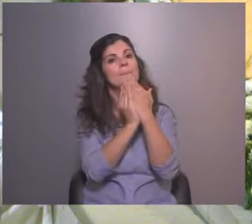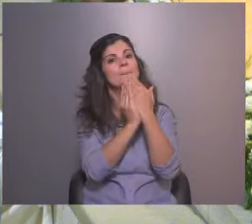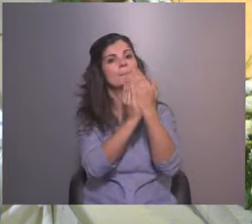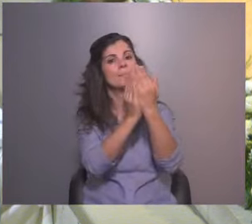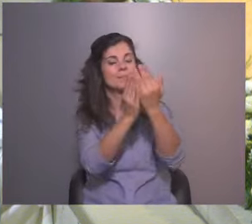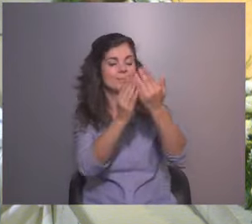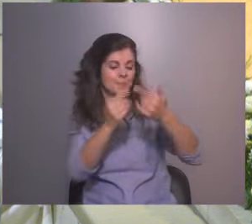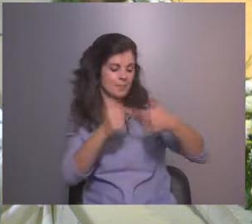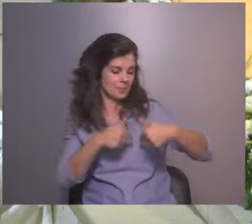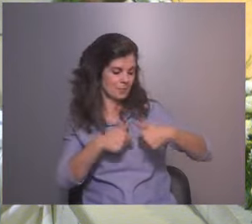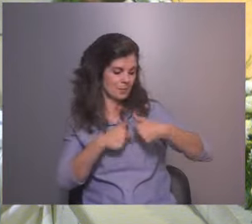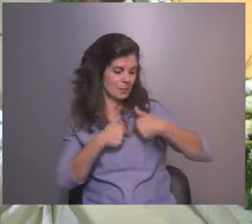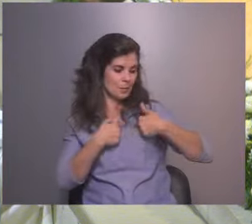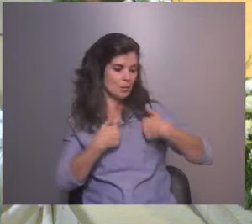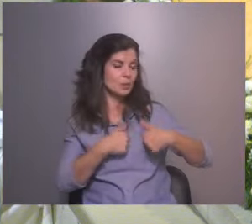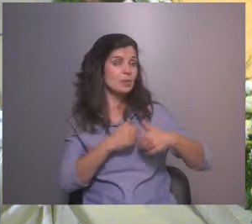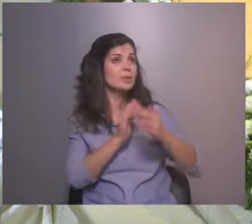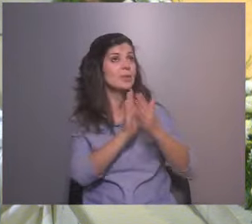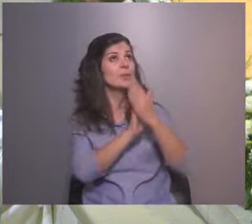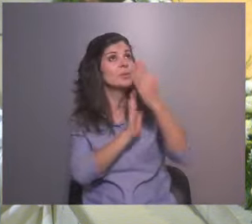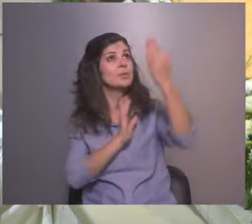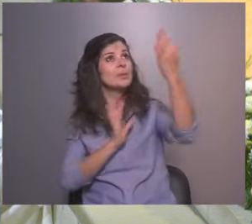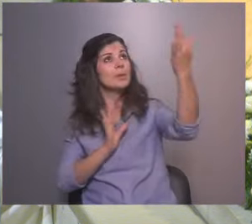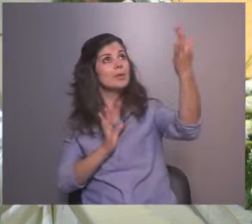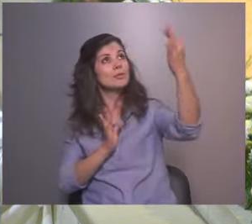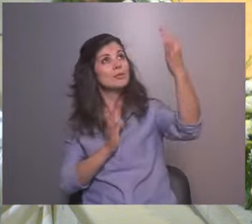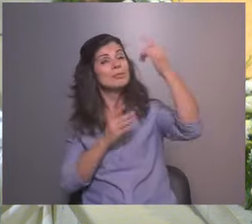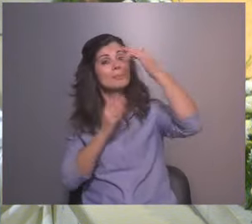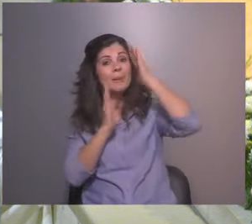Senhor Jesus.